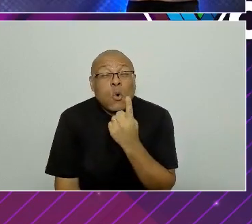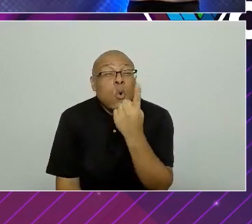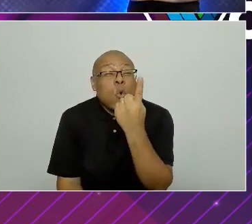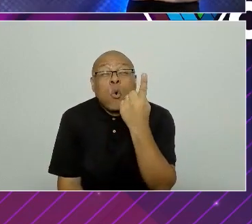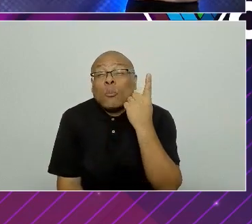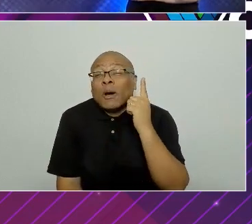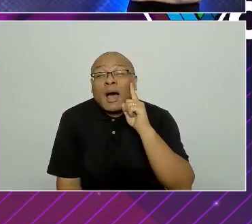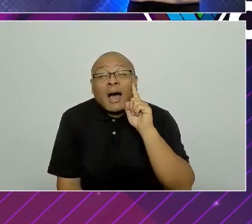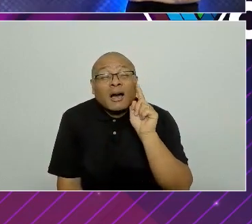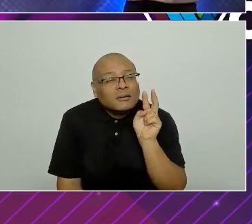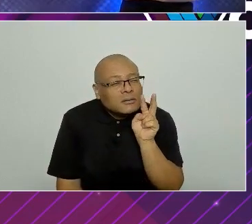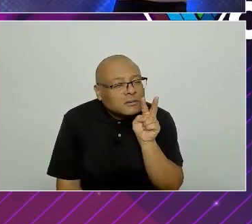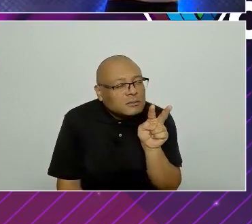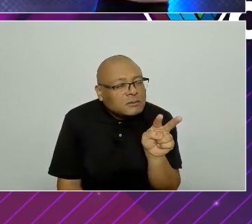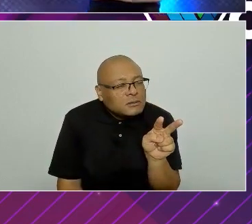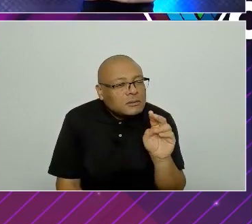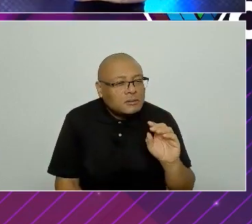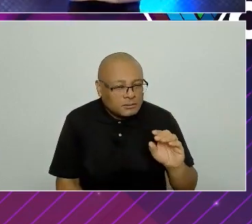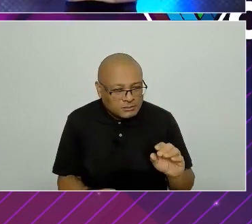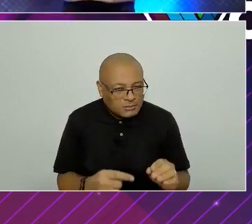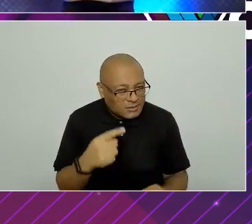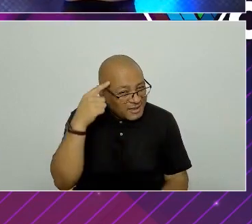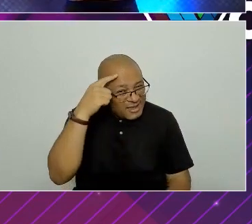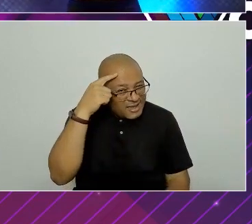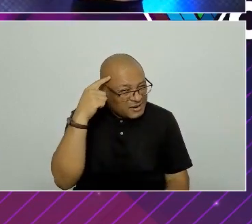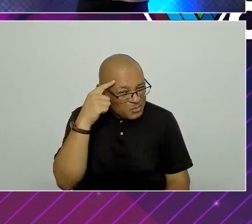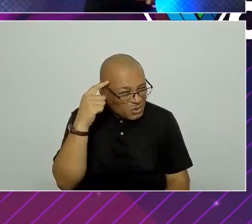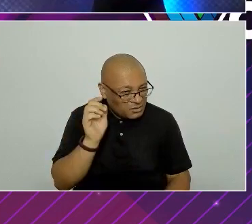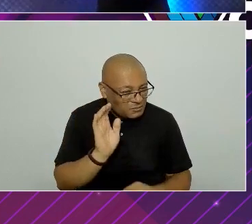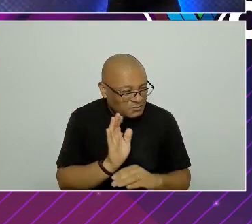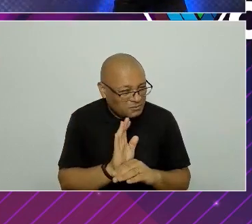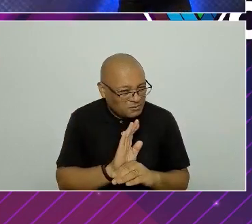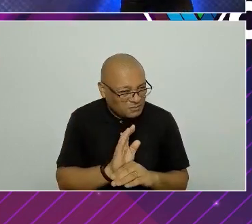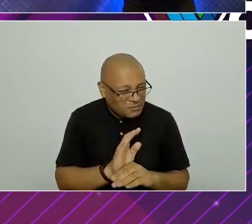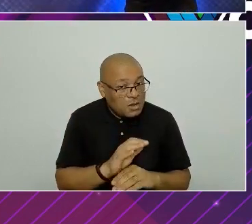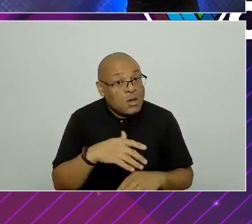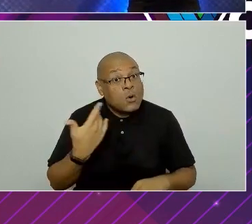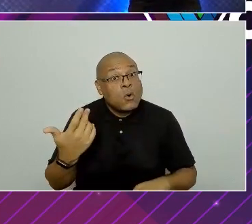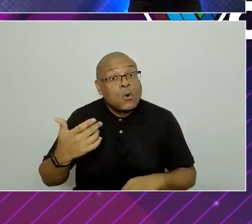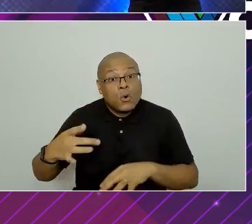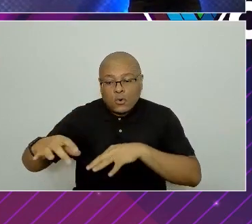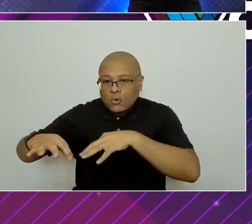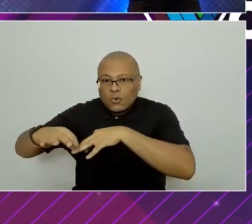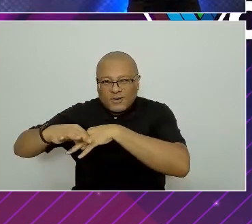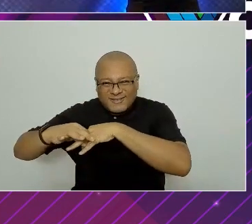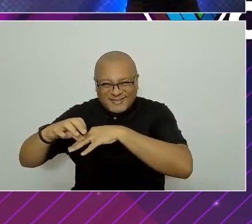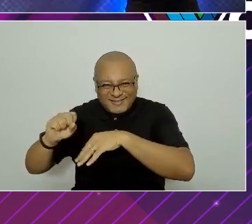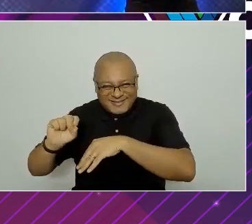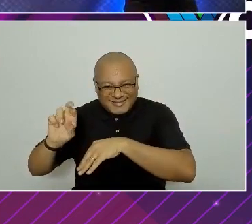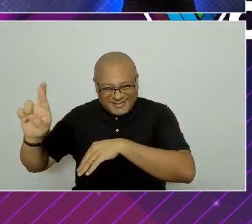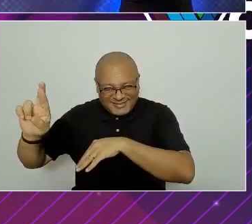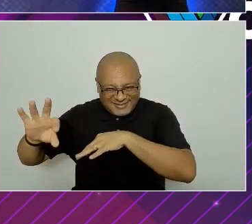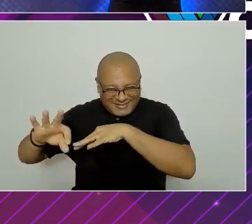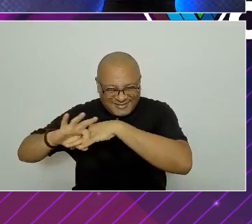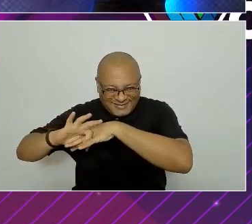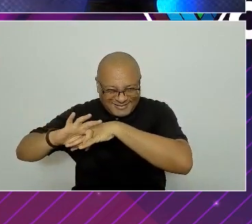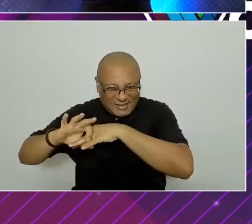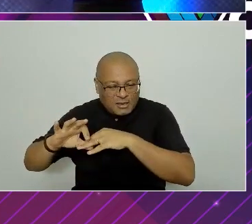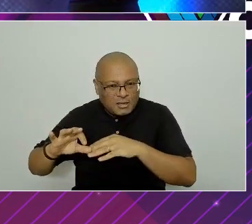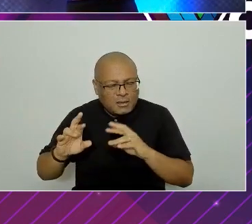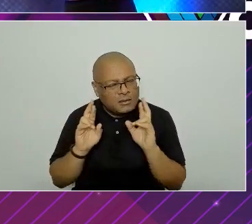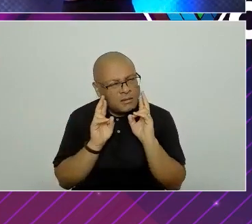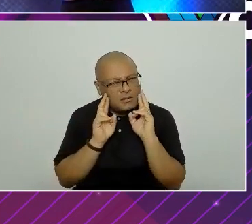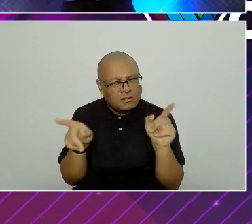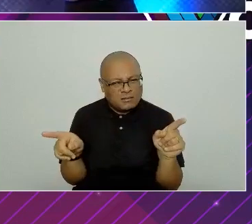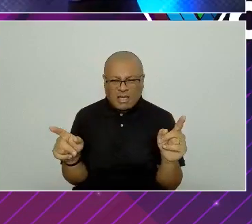você assistiu uma vez o filme do Harry Potter, uma vez Senhor dos Anéis, você já vai conseguir identificar, né? Pode acontecer um